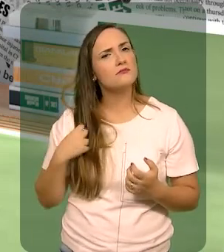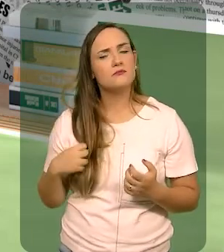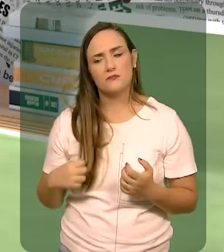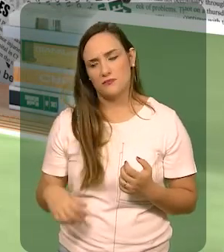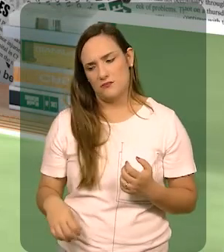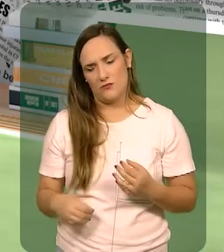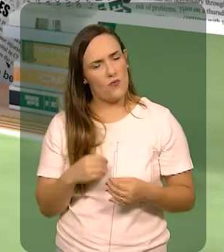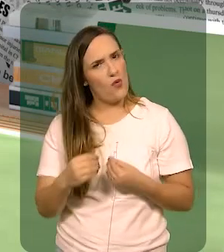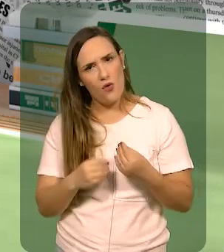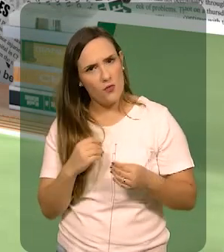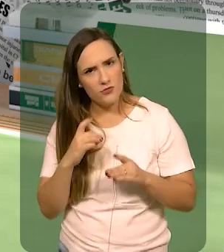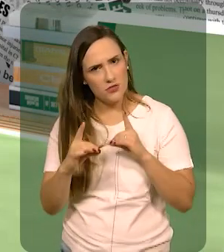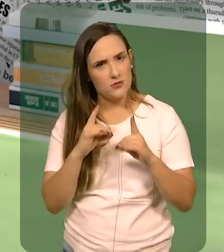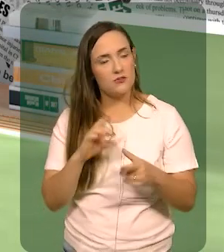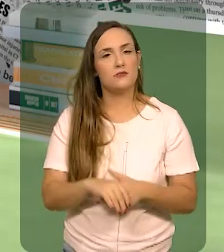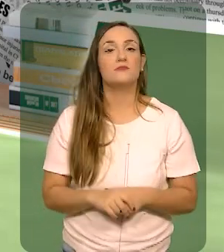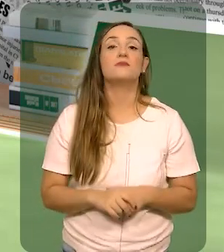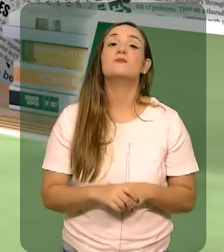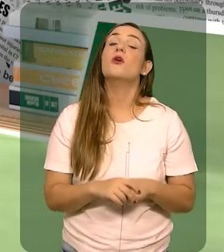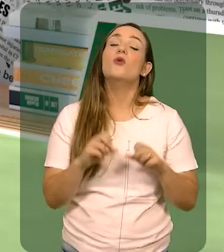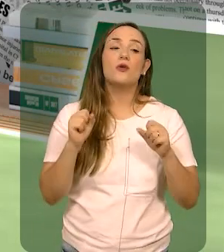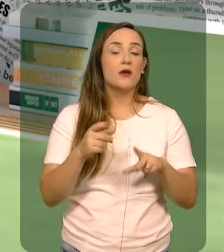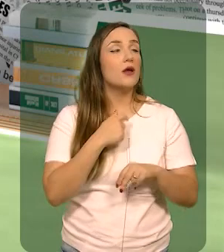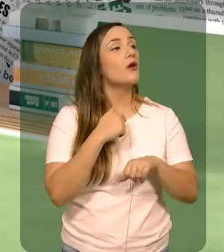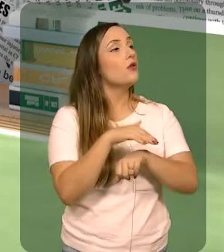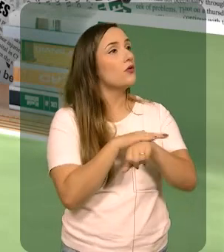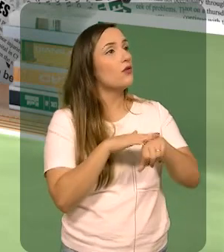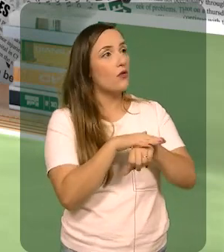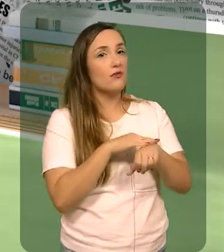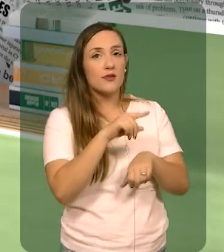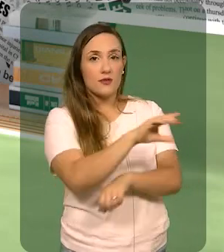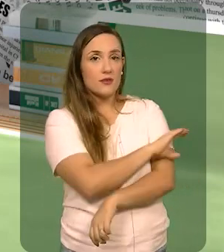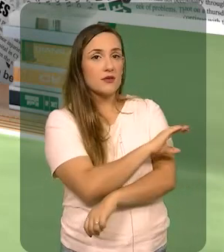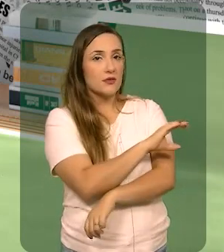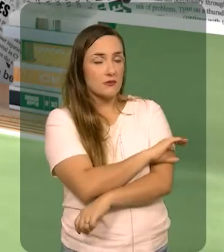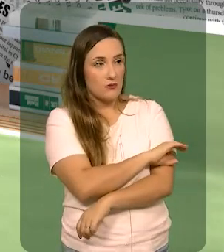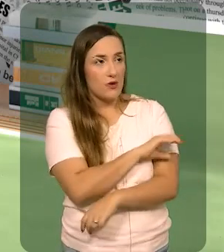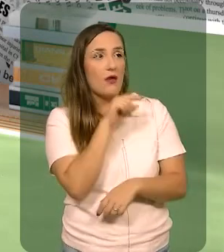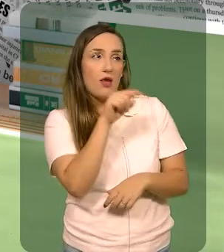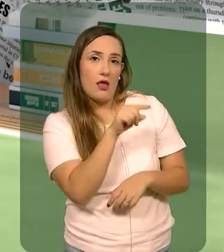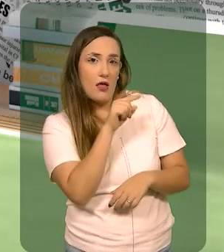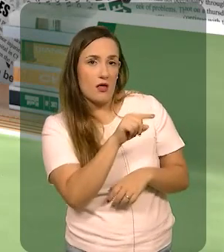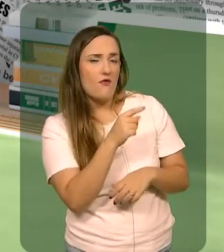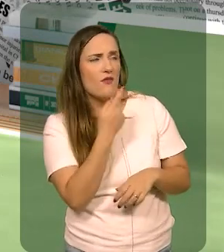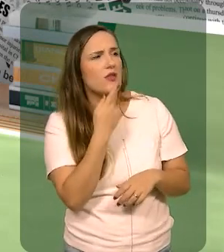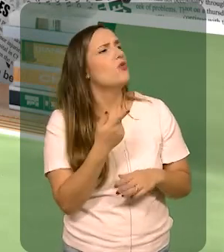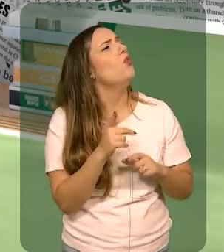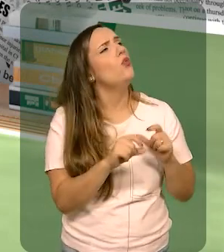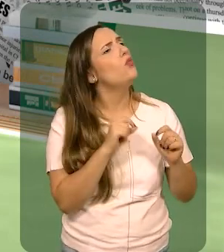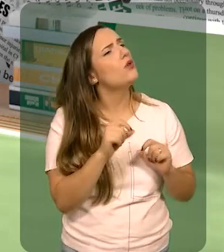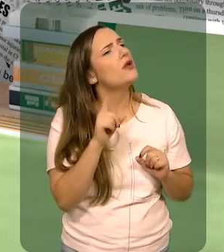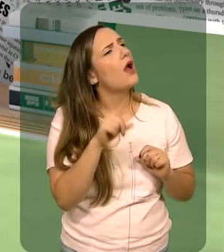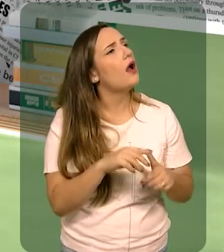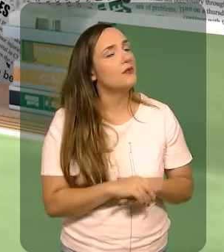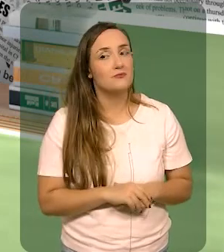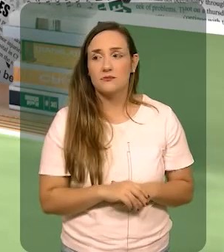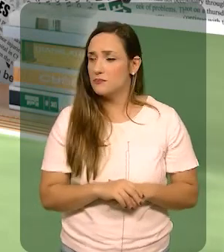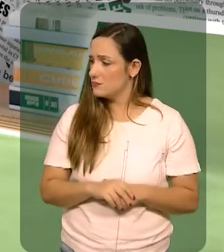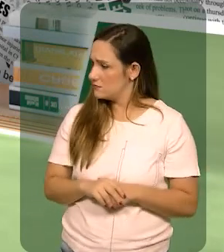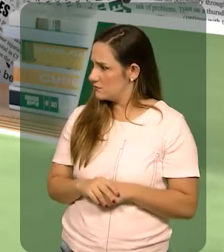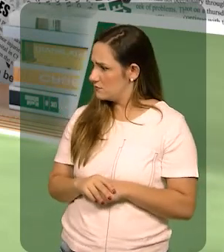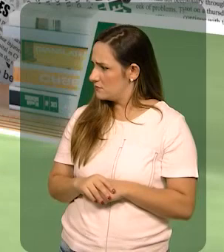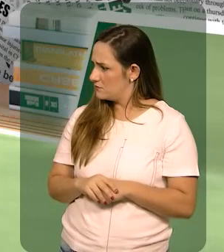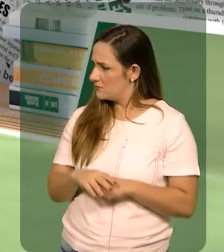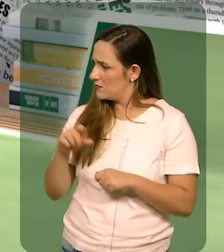eu quero aprender mais, né, conversei com a nossa coordenadora executiva, né, com a Elisa, né? Falei, o que é